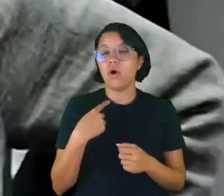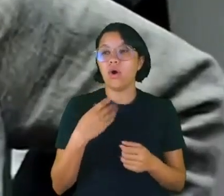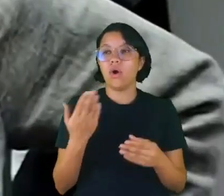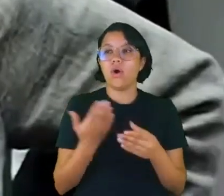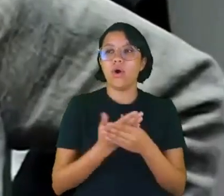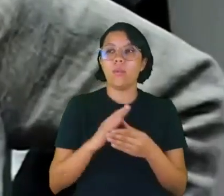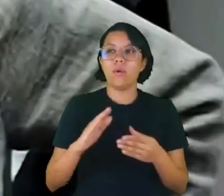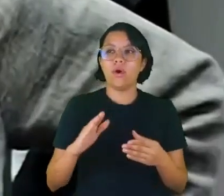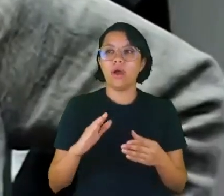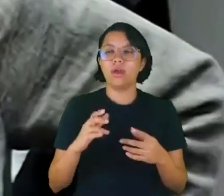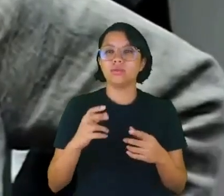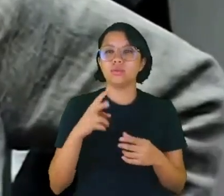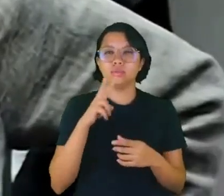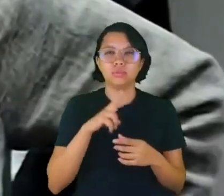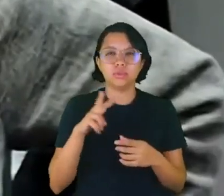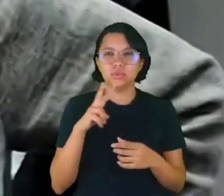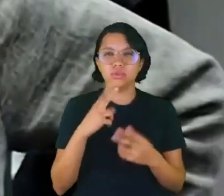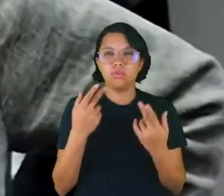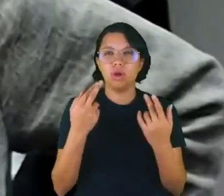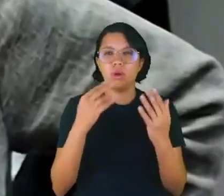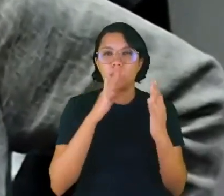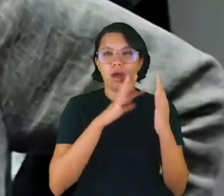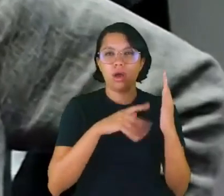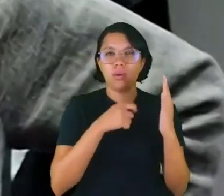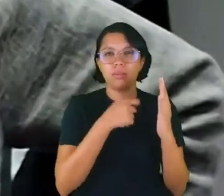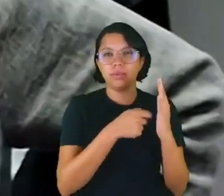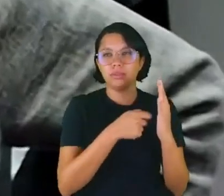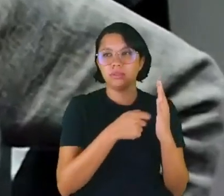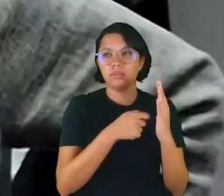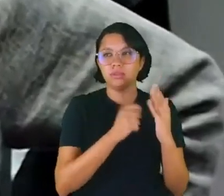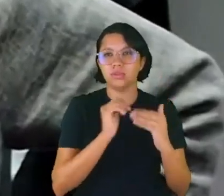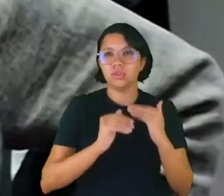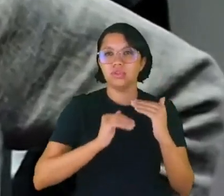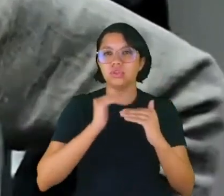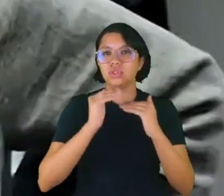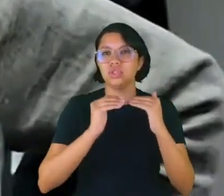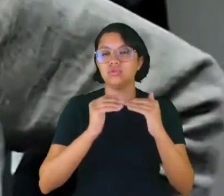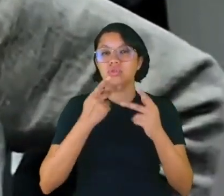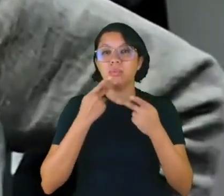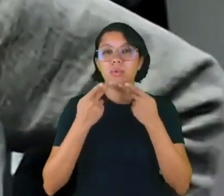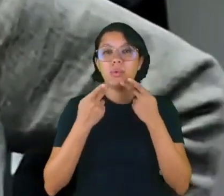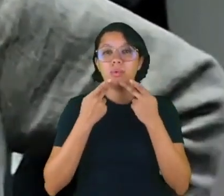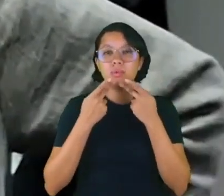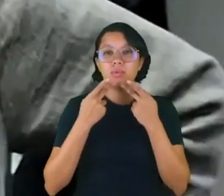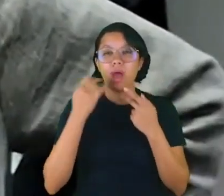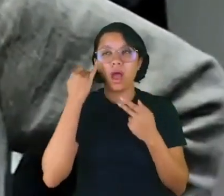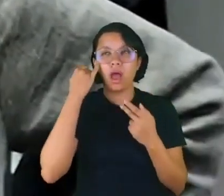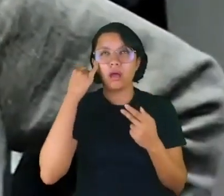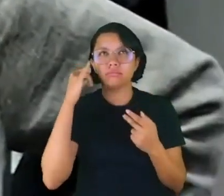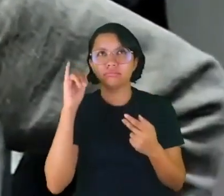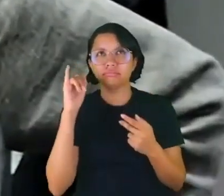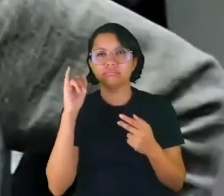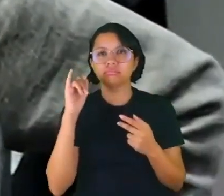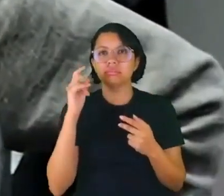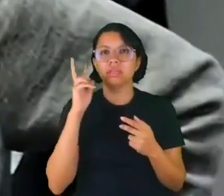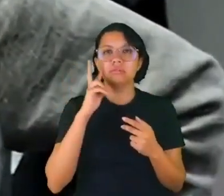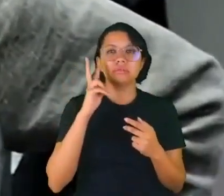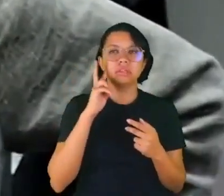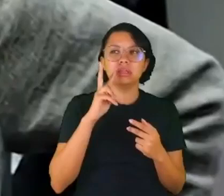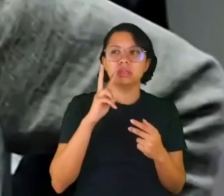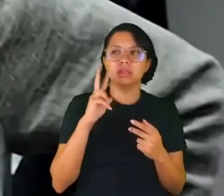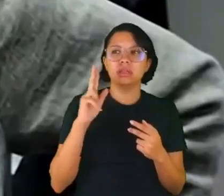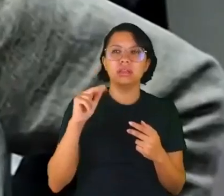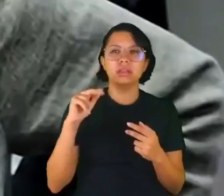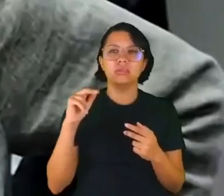amostra, observou-se todos a mesma petição inicial, desenvolveu uma narrativa hipotética, não se recorda